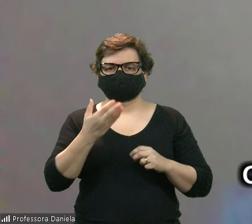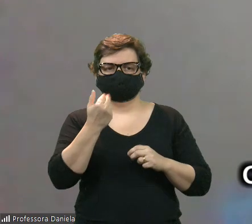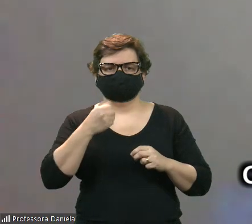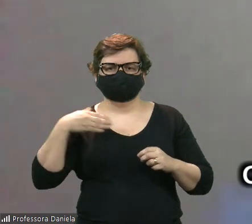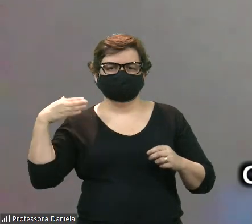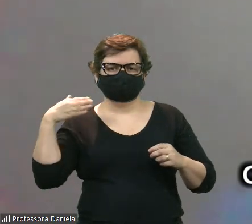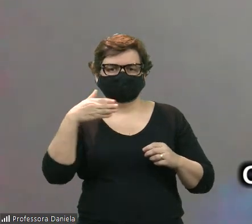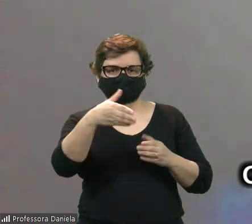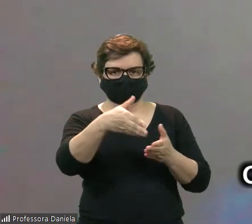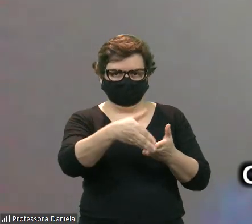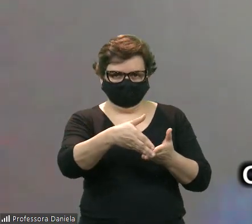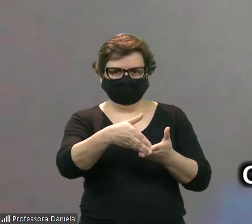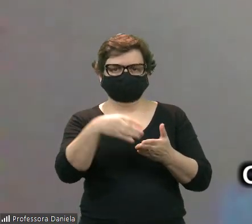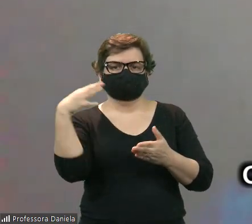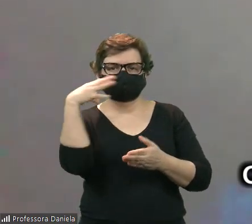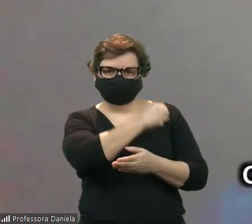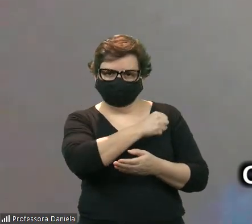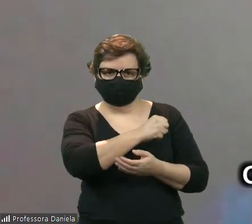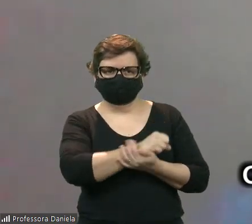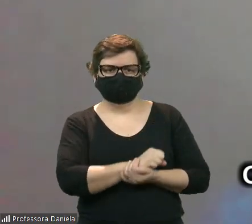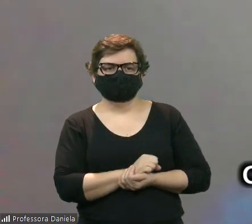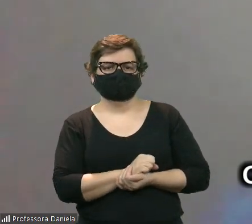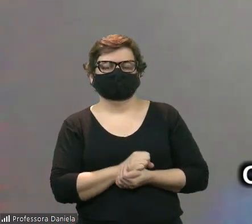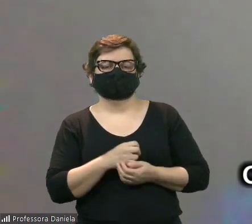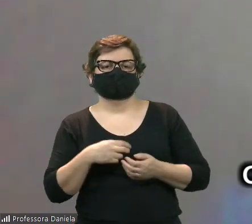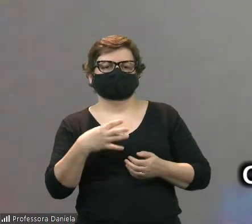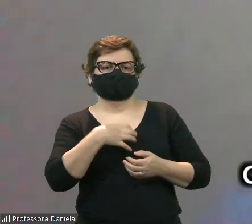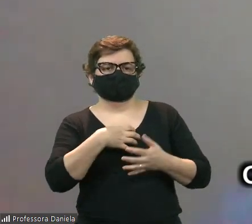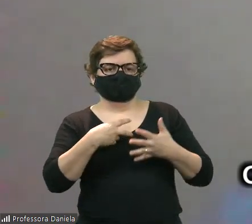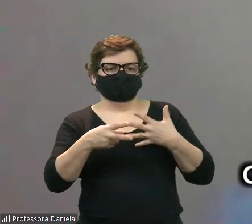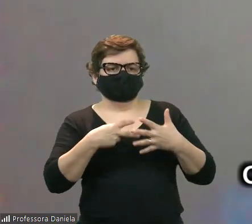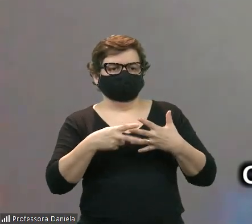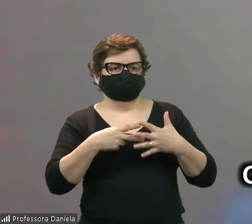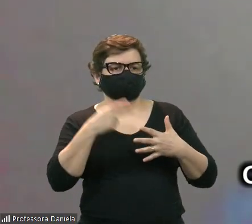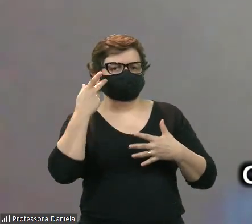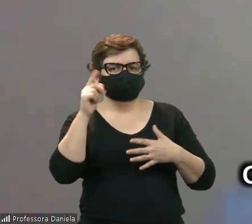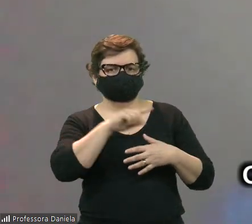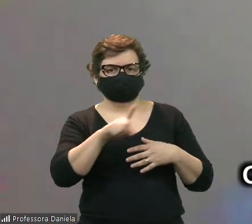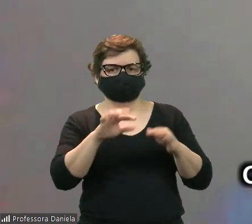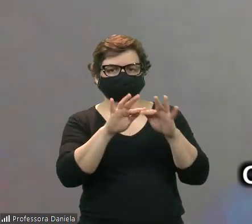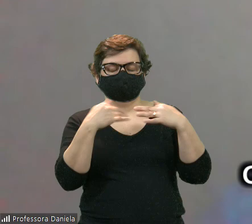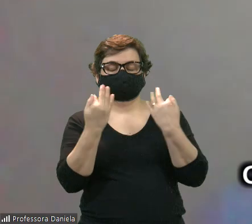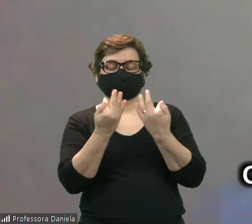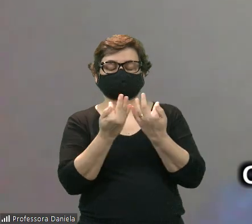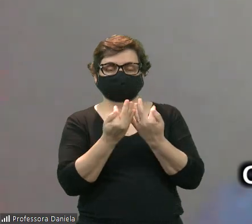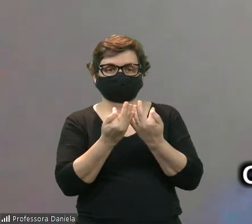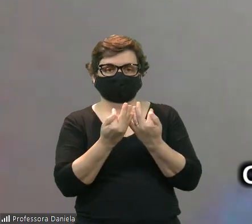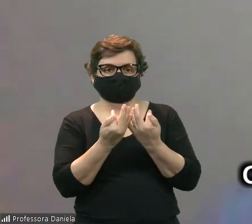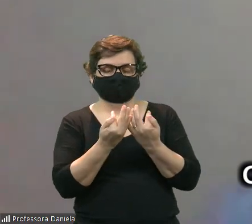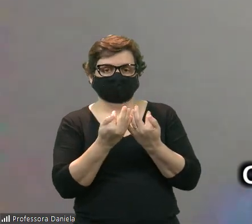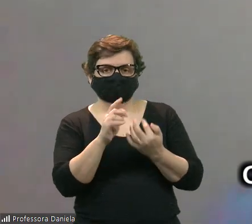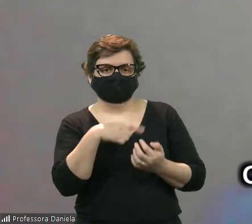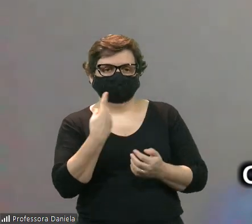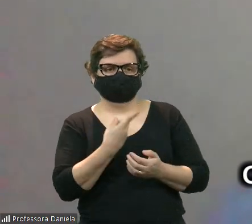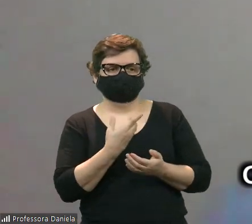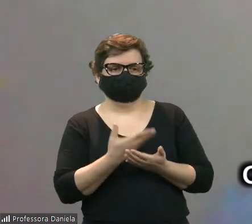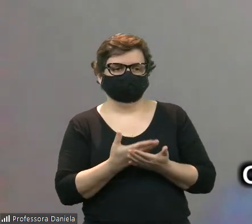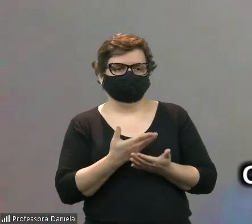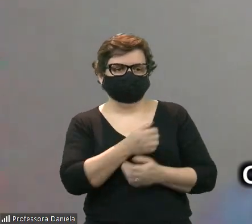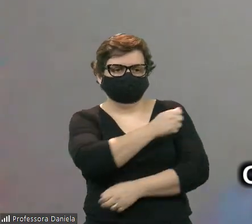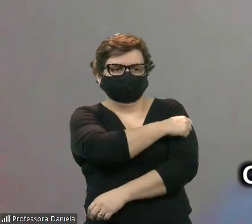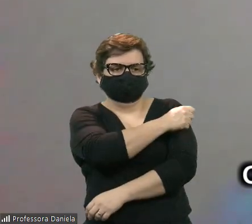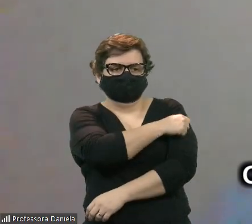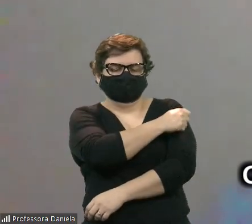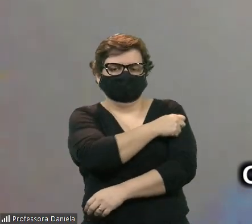rápido possível, de uma maneira transparente e clara para essas famílias dos nossos alunos, quase 20